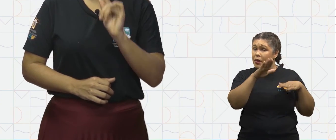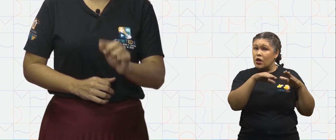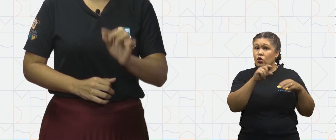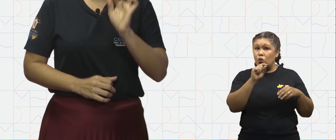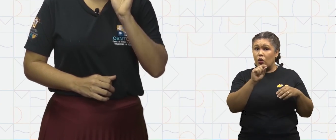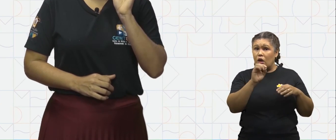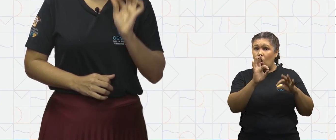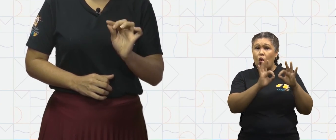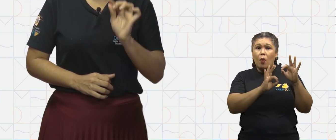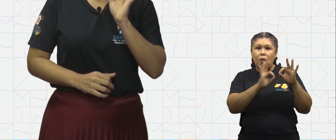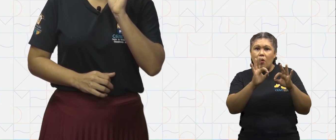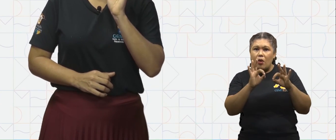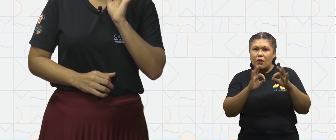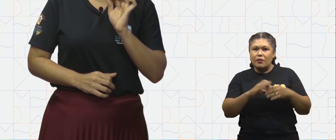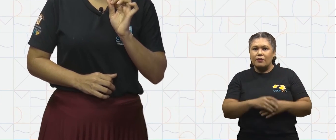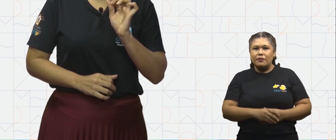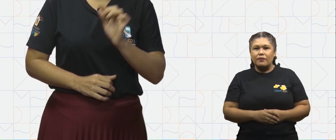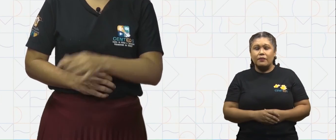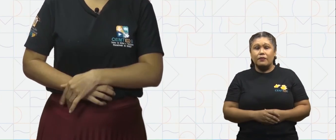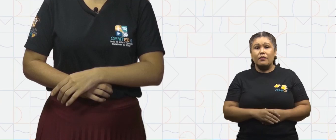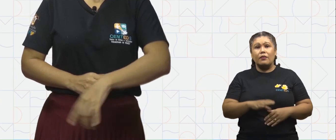dependendo assim da